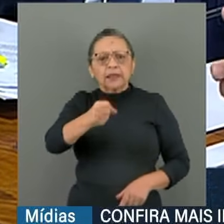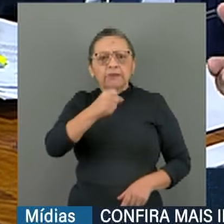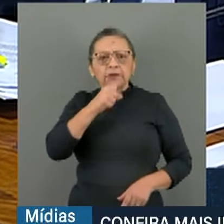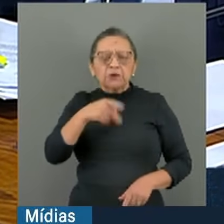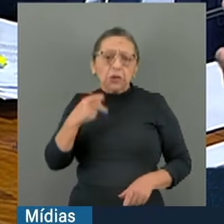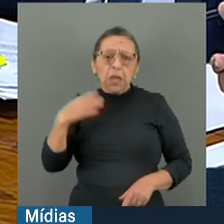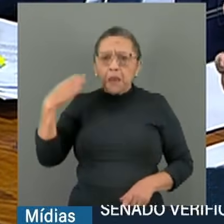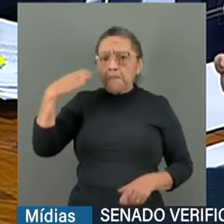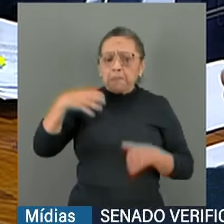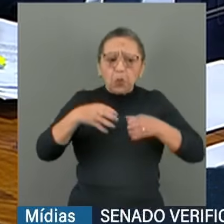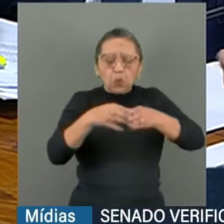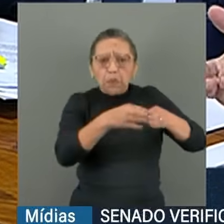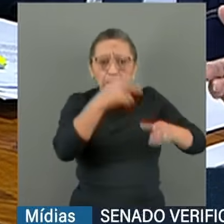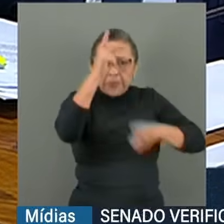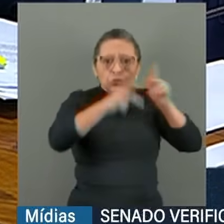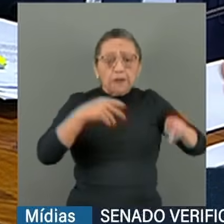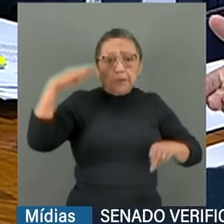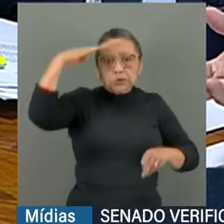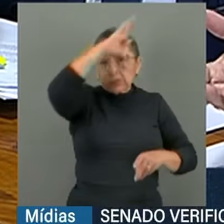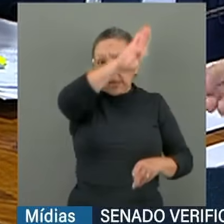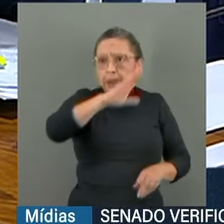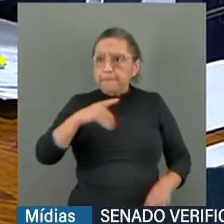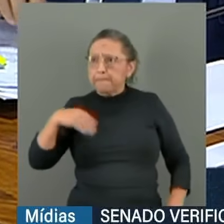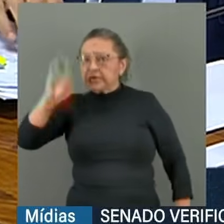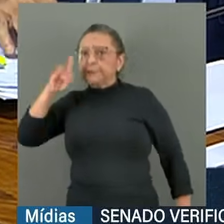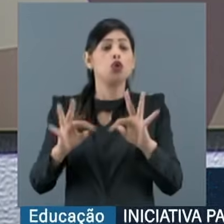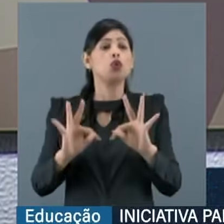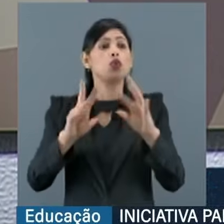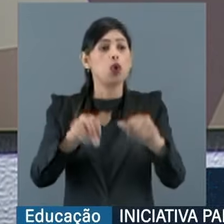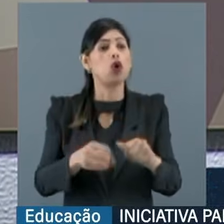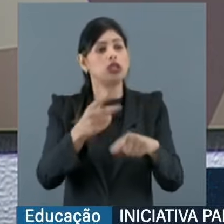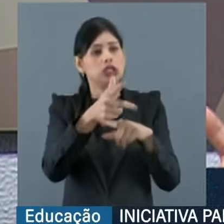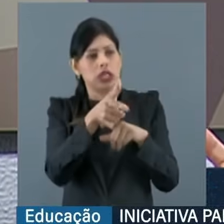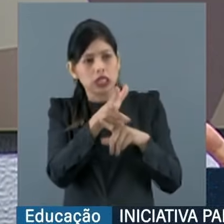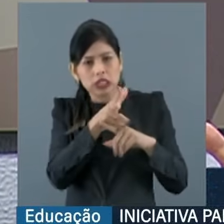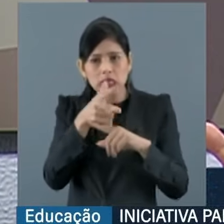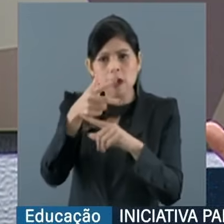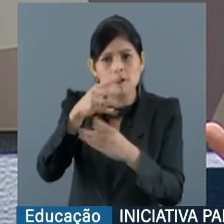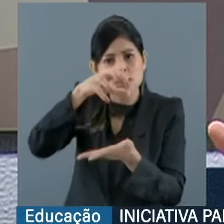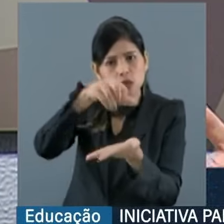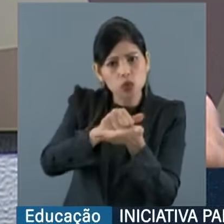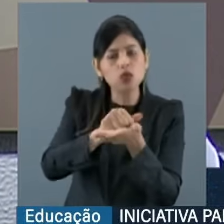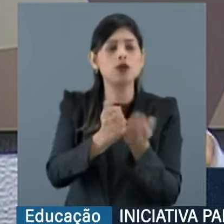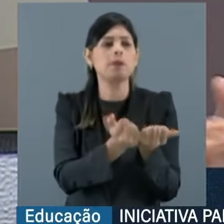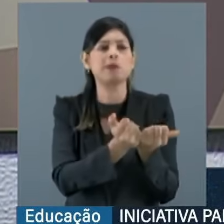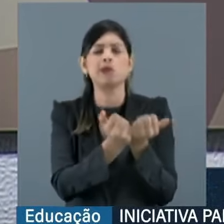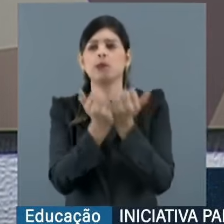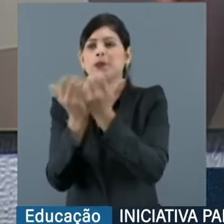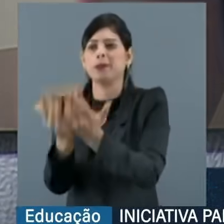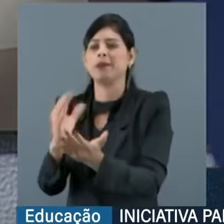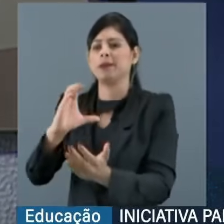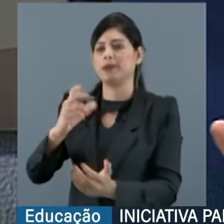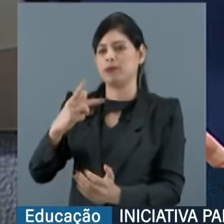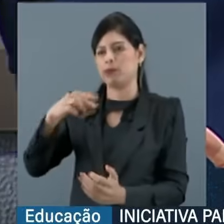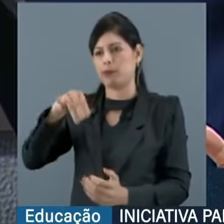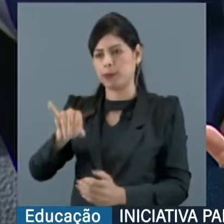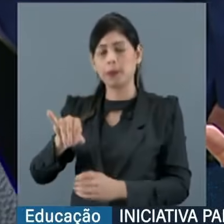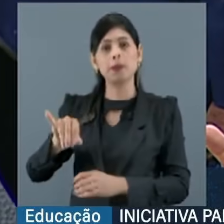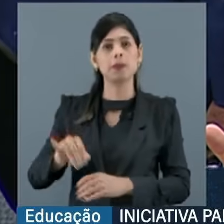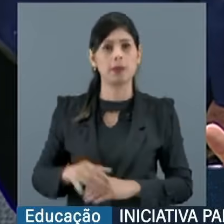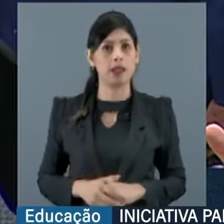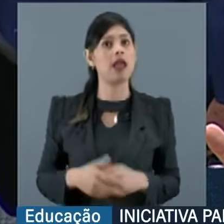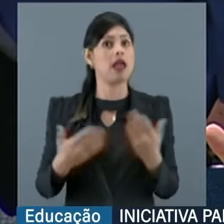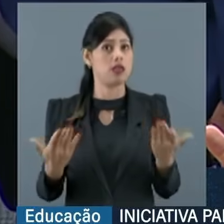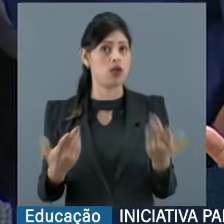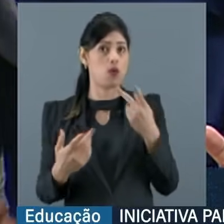que o bolsonarismo, para Vossa Excelência, é mais perigoso do que traficantes. Em relação a casos concretos, como disse o doutor Gonet, é claro que eu